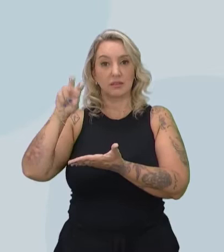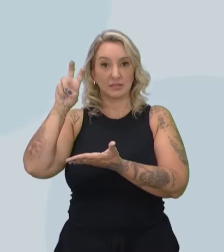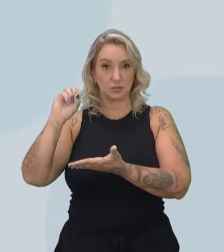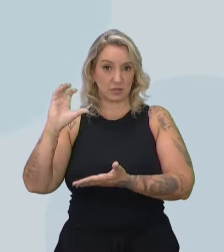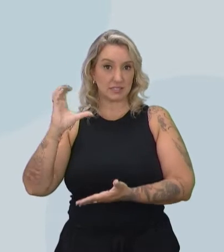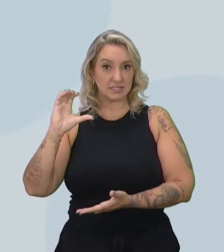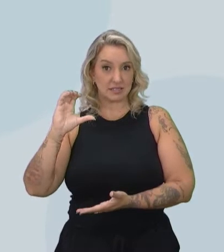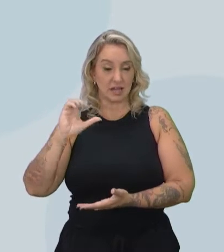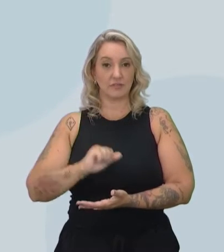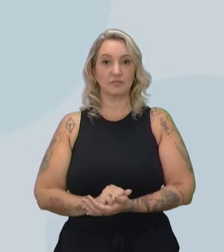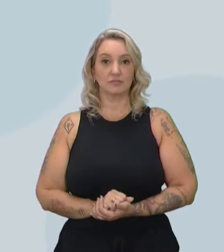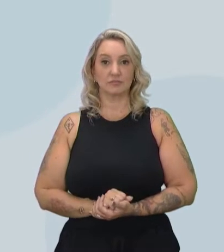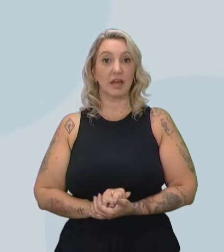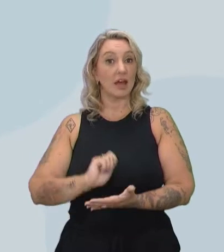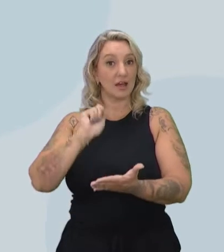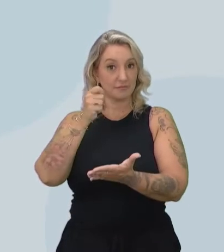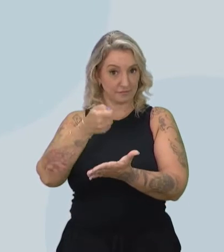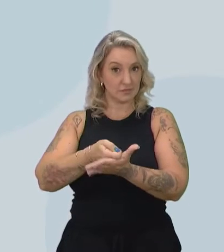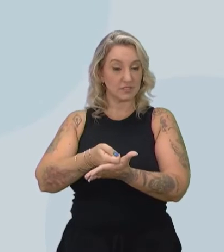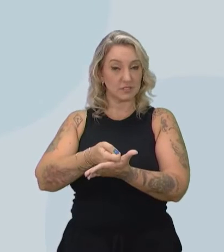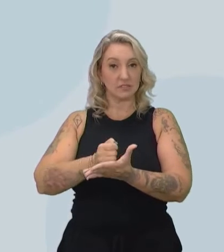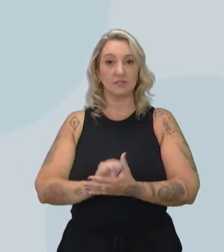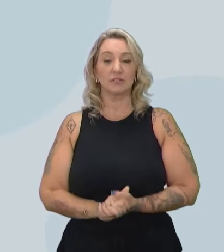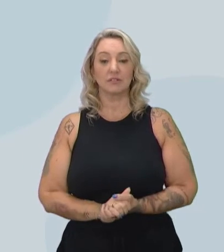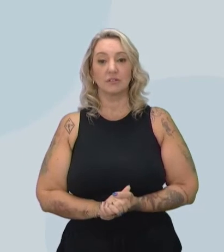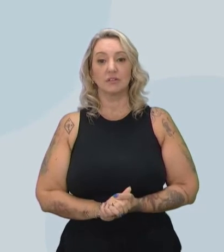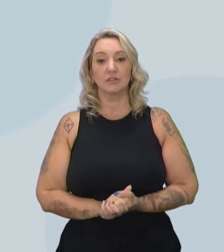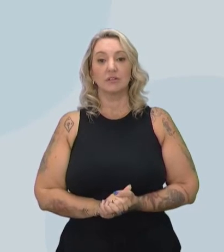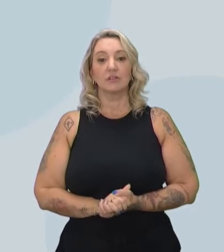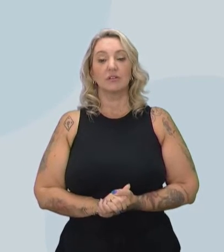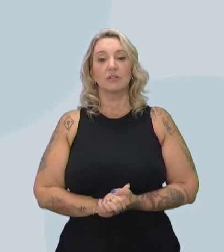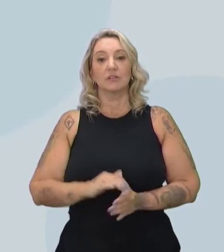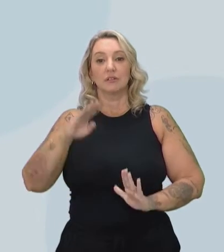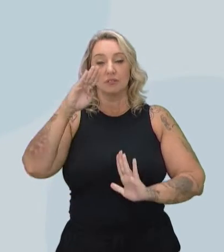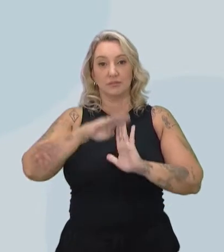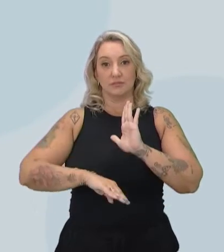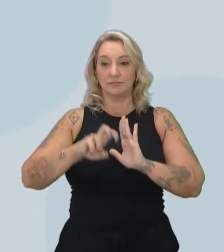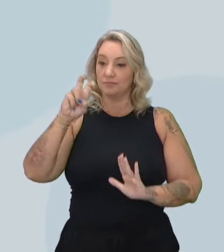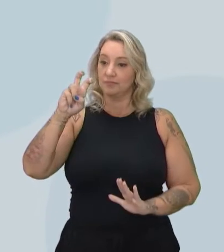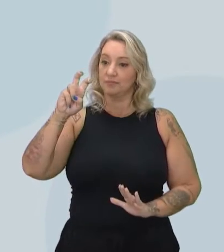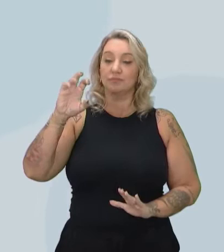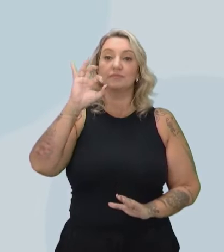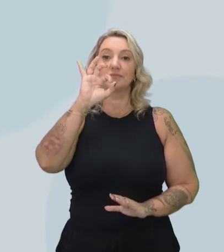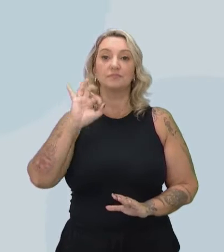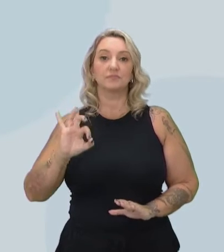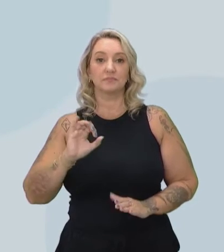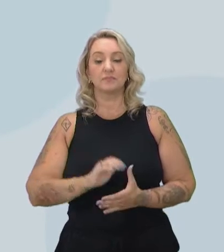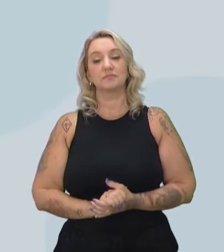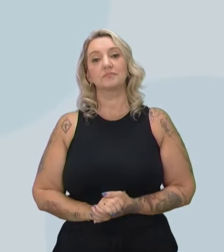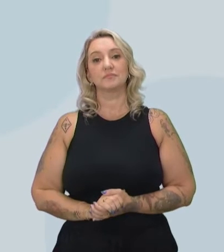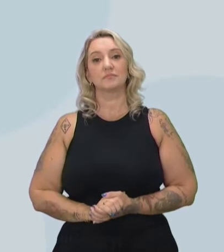110,50 centavos à vista, ou à vista com desconto de 5%. Então, ele pode ser